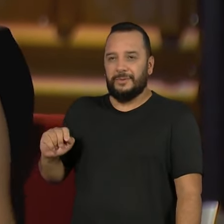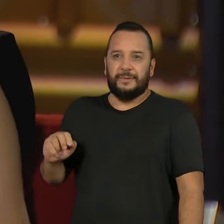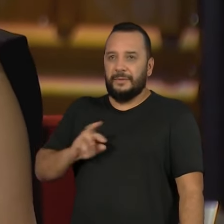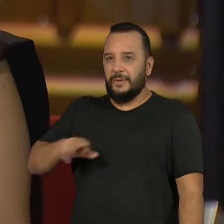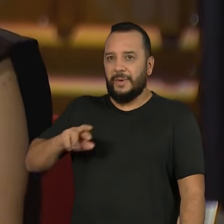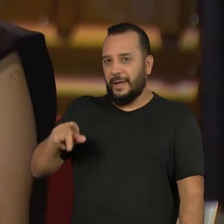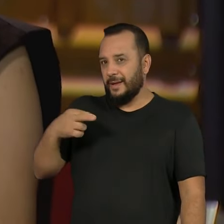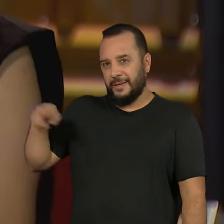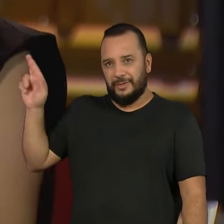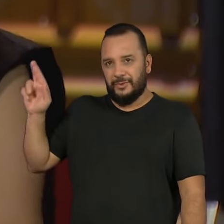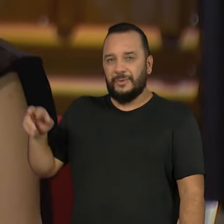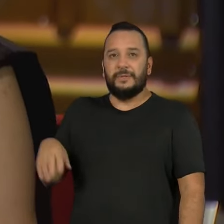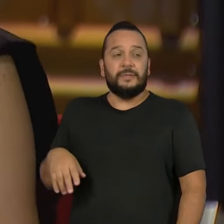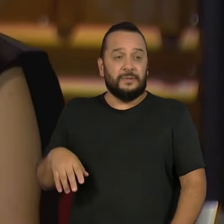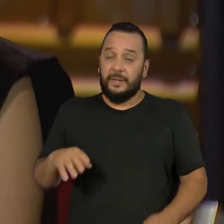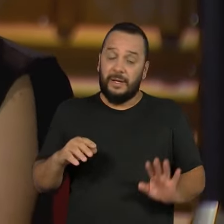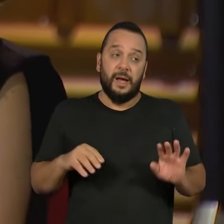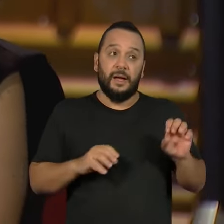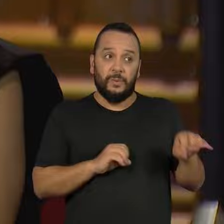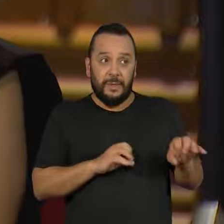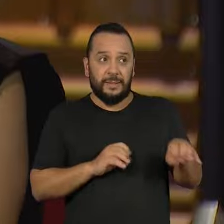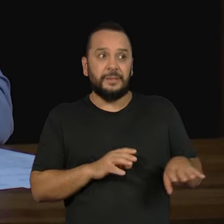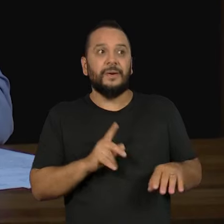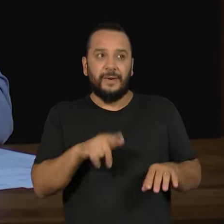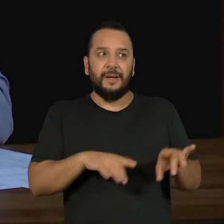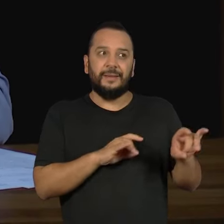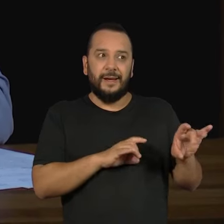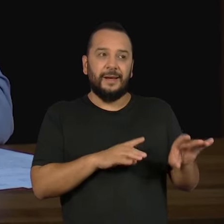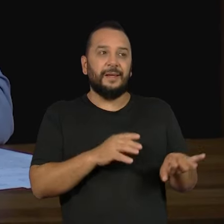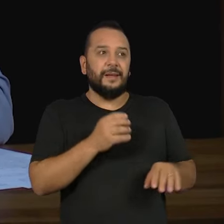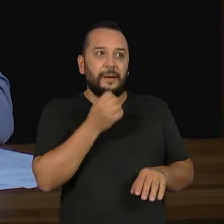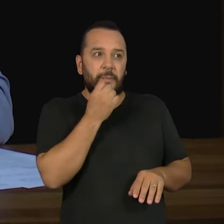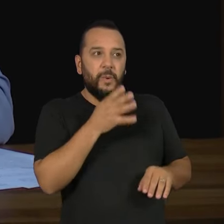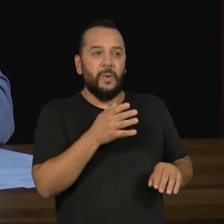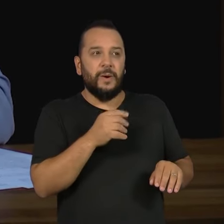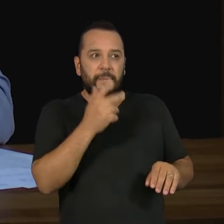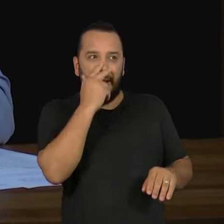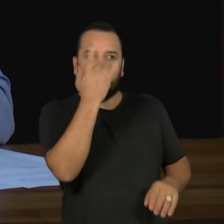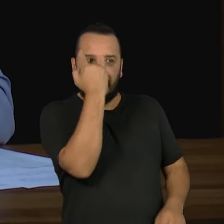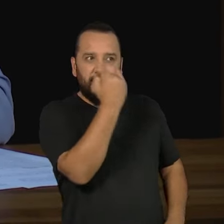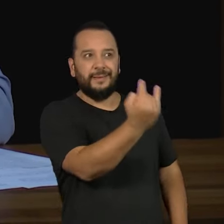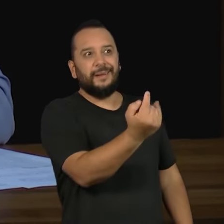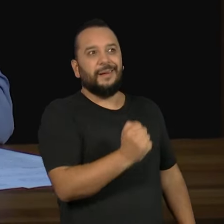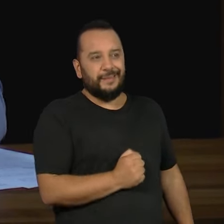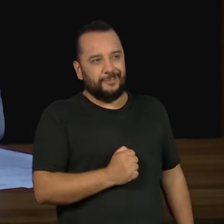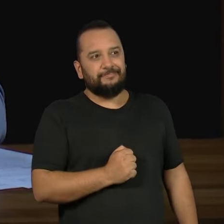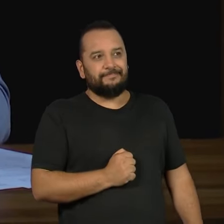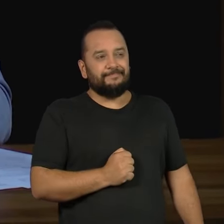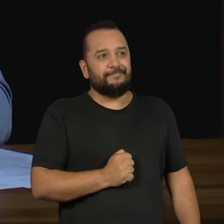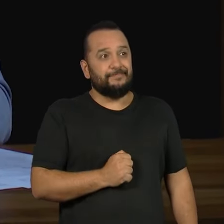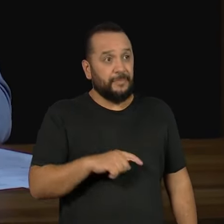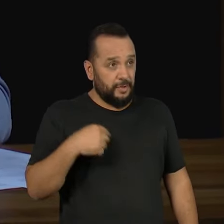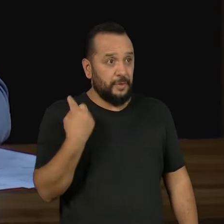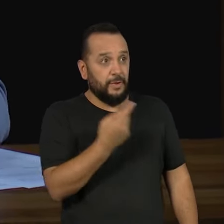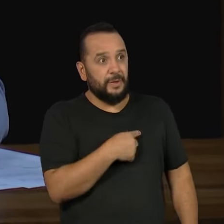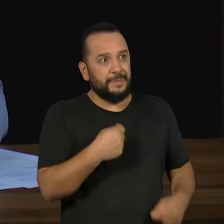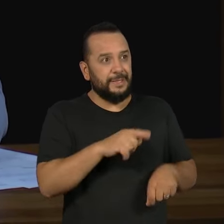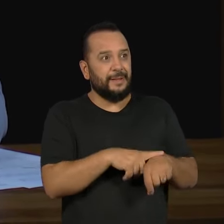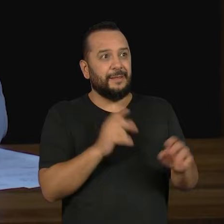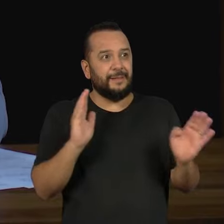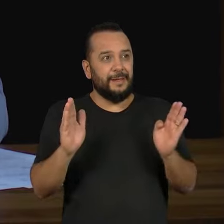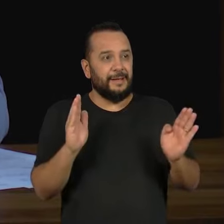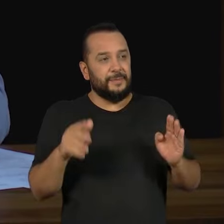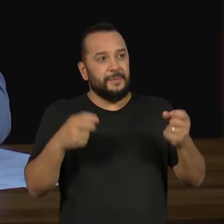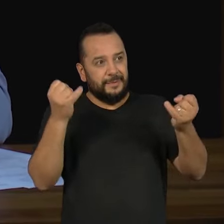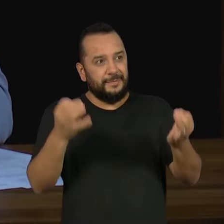religião educação é uma técnica muito atraente mesmo né Eh que nós vamos precisar de mais tempo agora